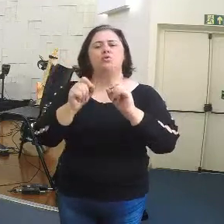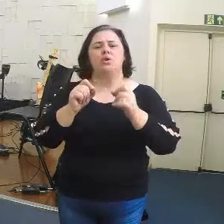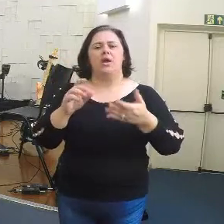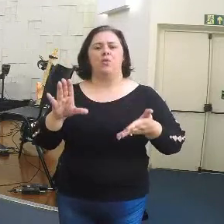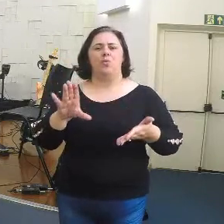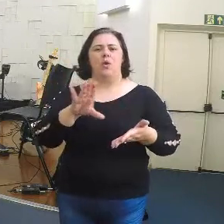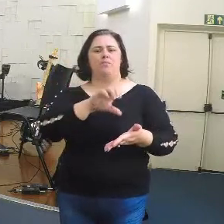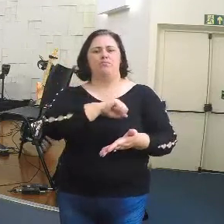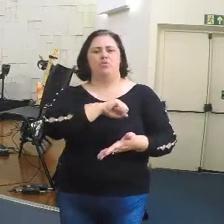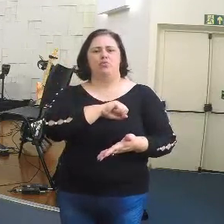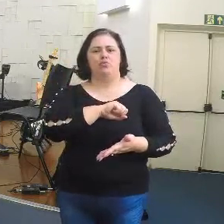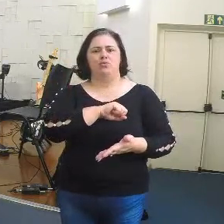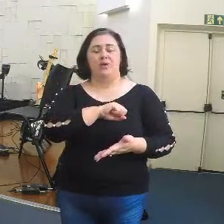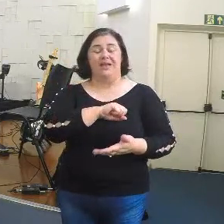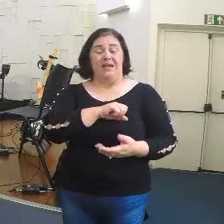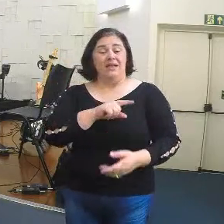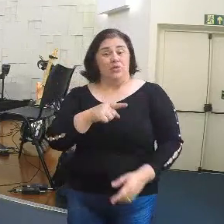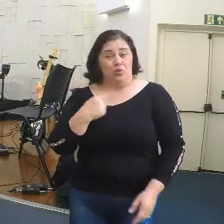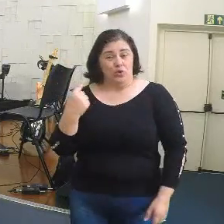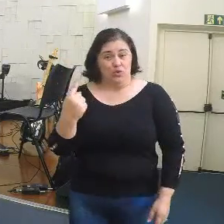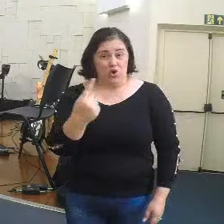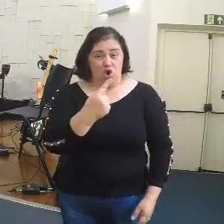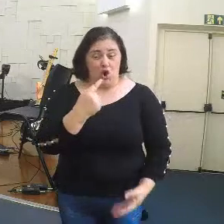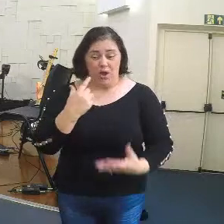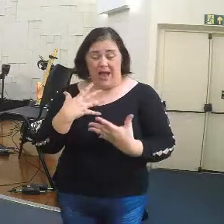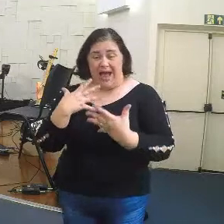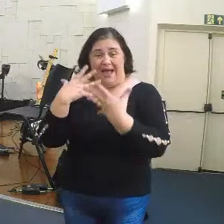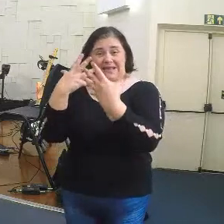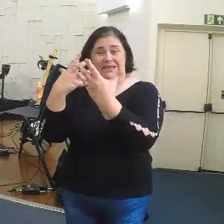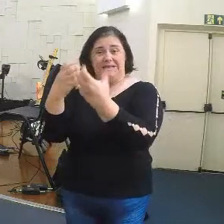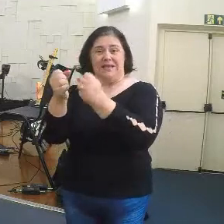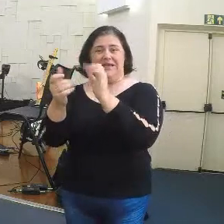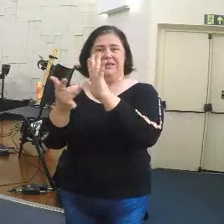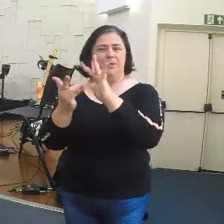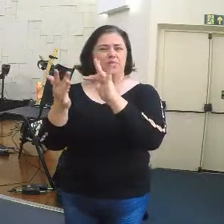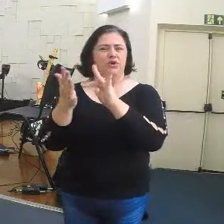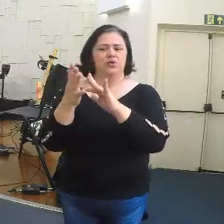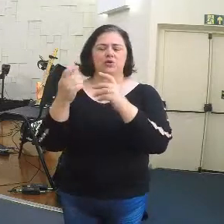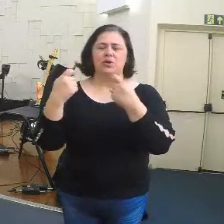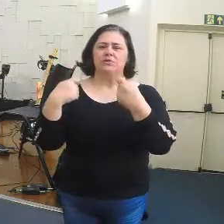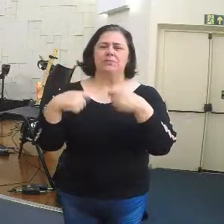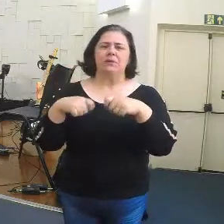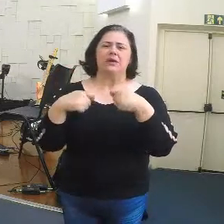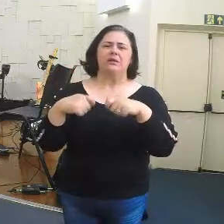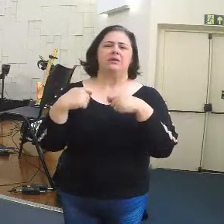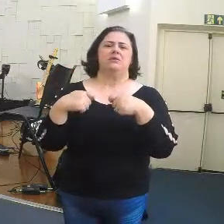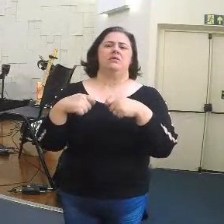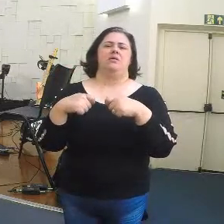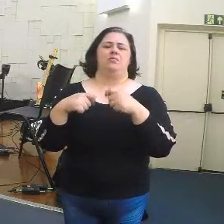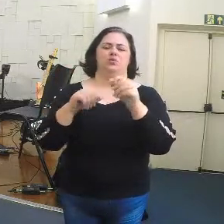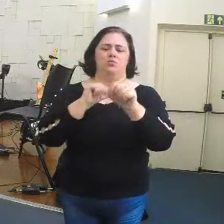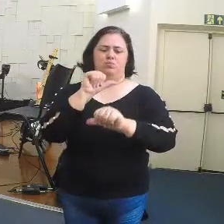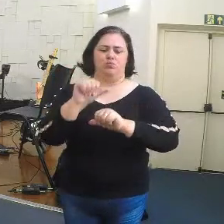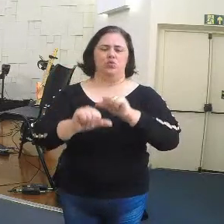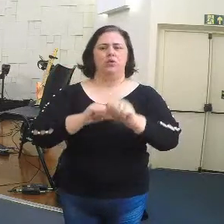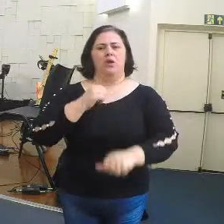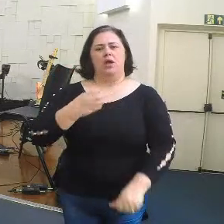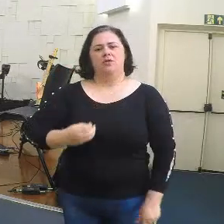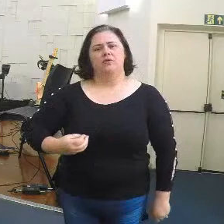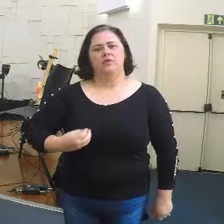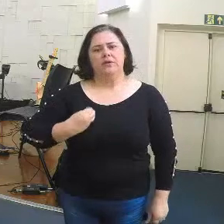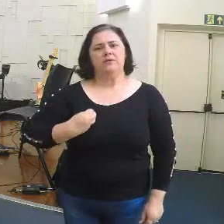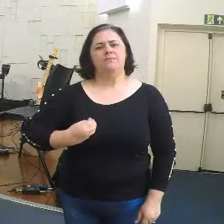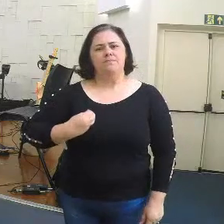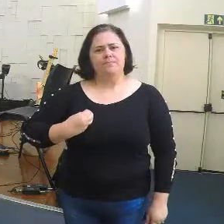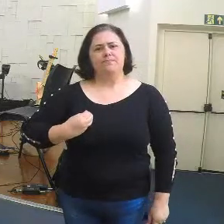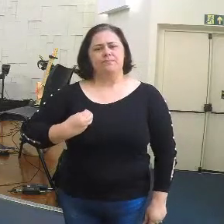recebemos na redenção, nós só recebemos quando o Espírito Santo nos foi dado. Aqui, meus irmãos, nós estamos diante de uma